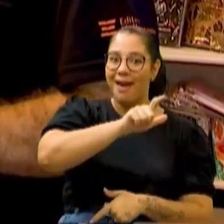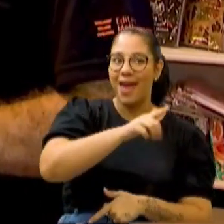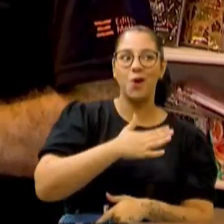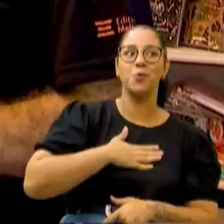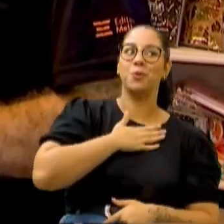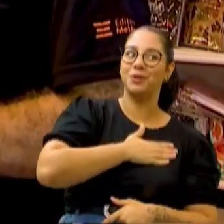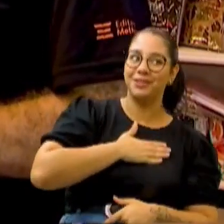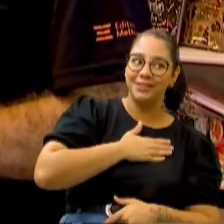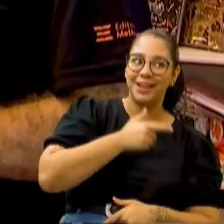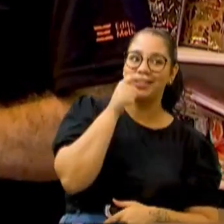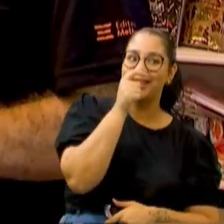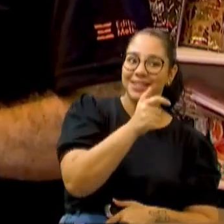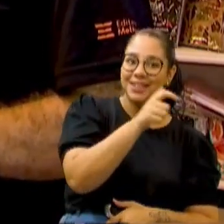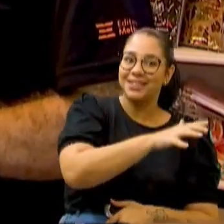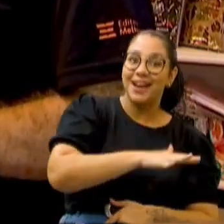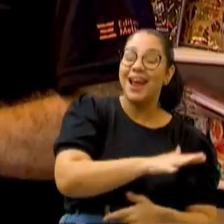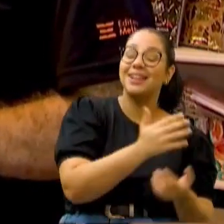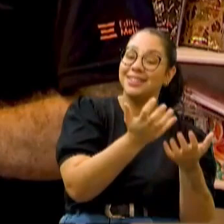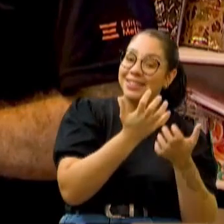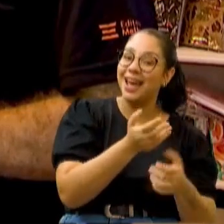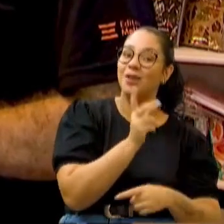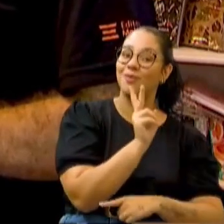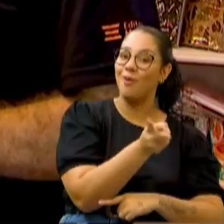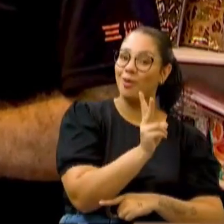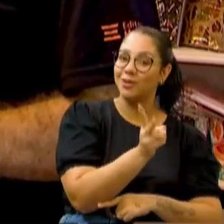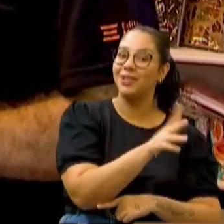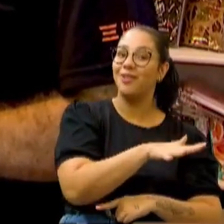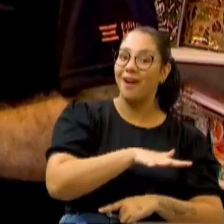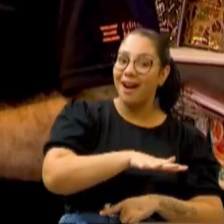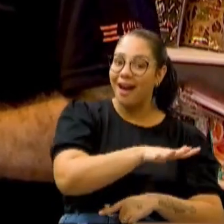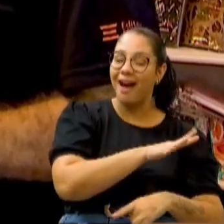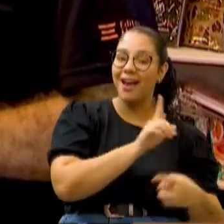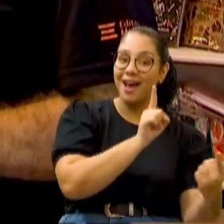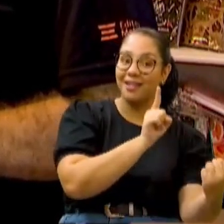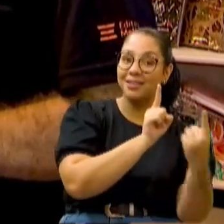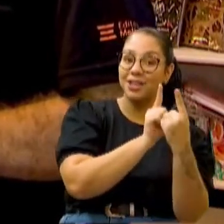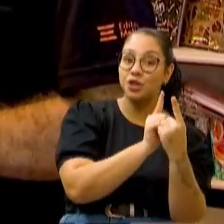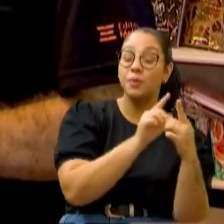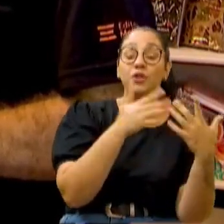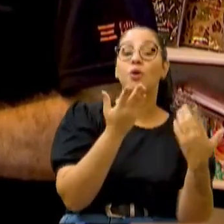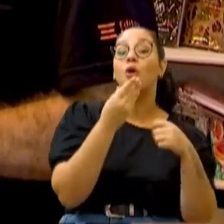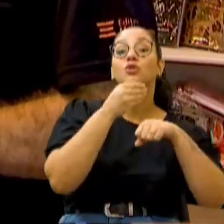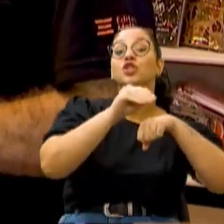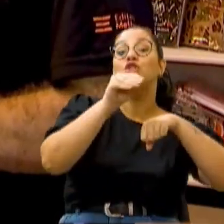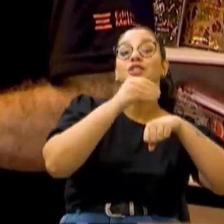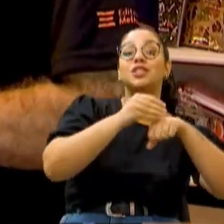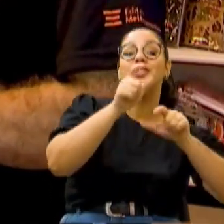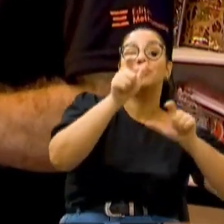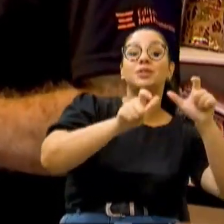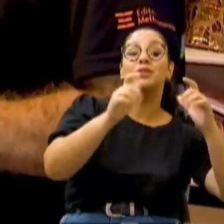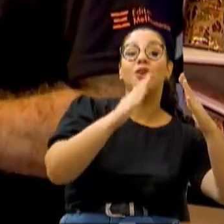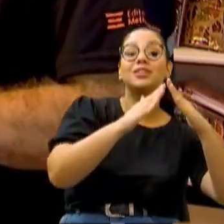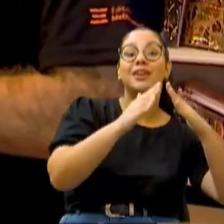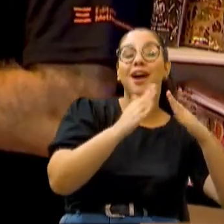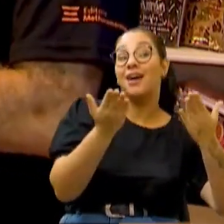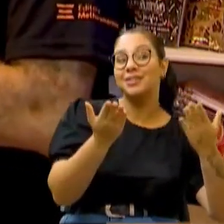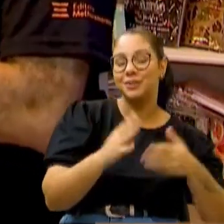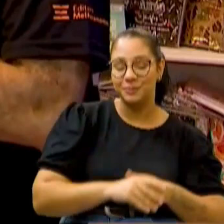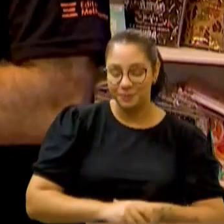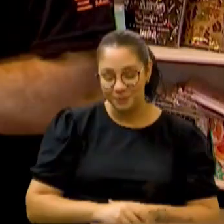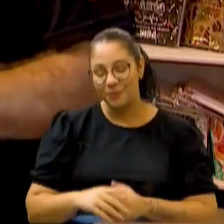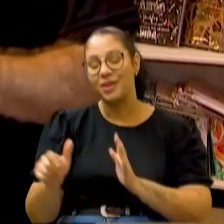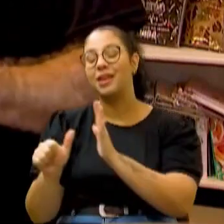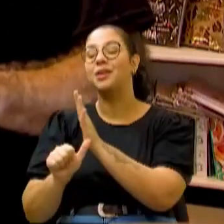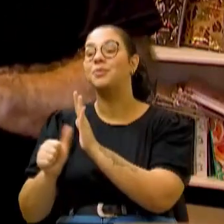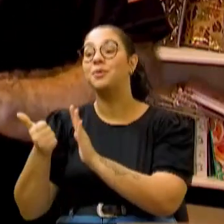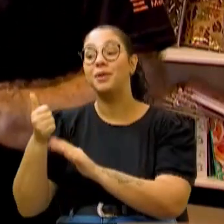falando, gostei. Me interessei, quero seguir, quero um dia, né, ser atendente. Quais as dicas que você deixa para a galera aí? Olha,